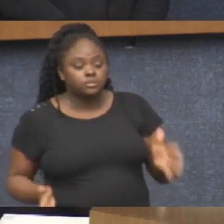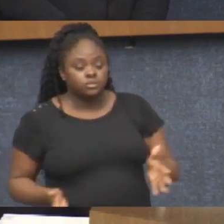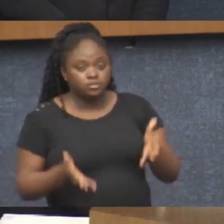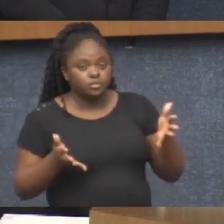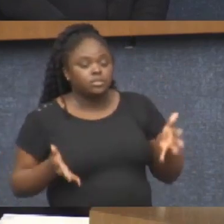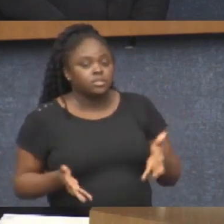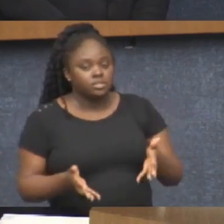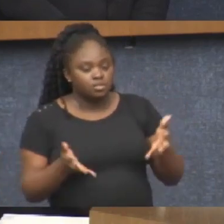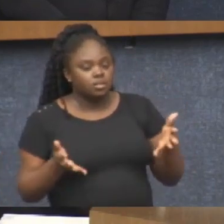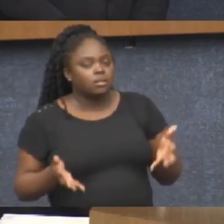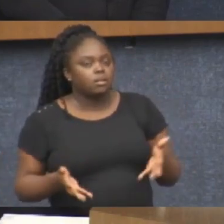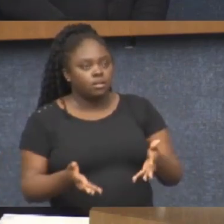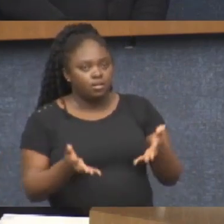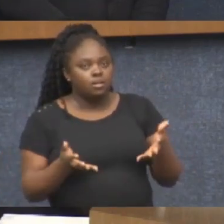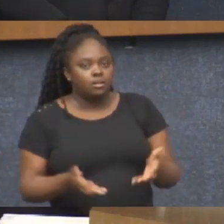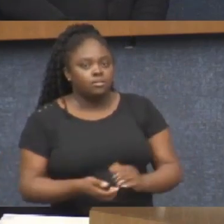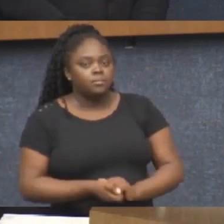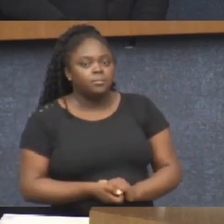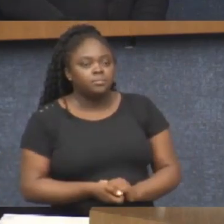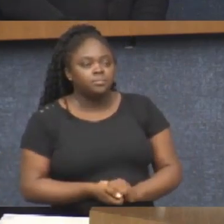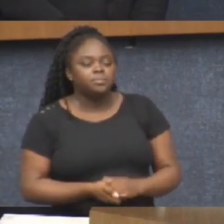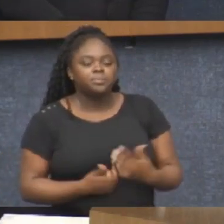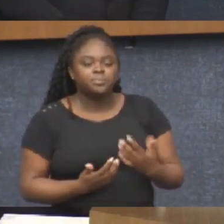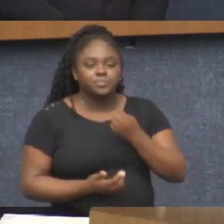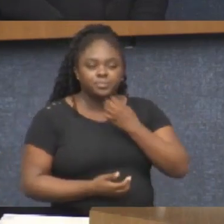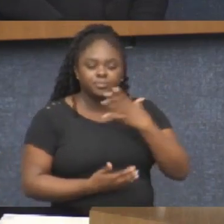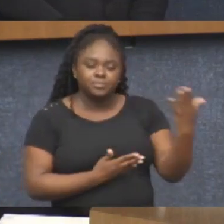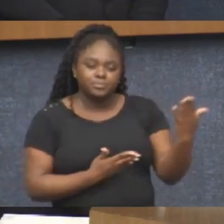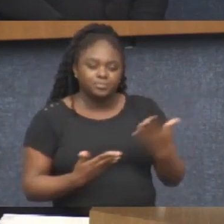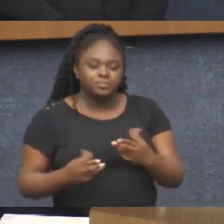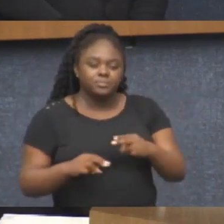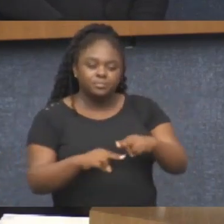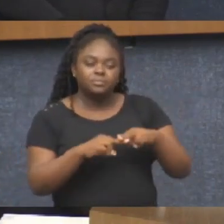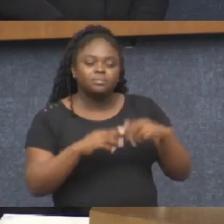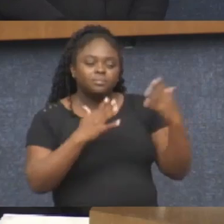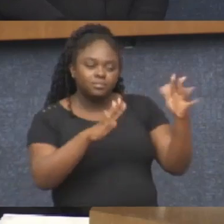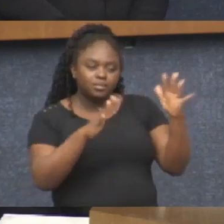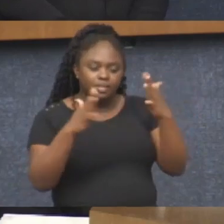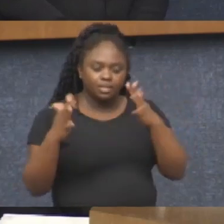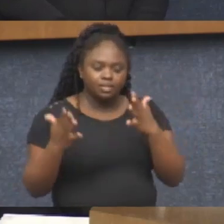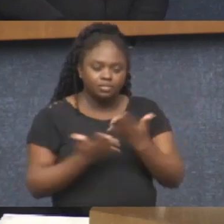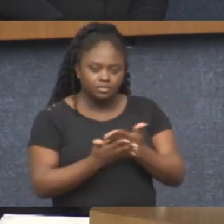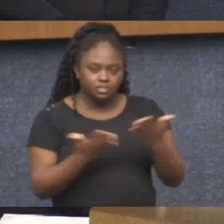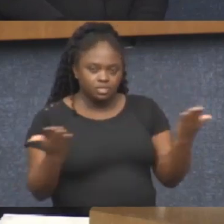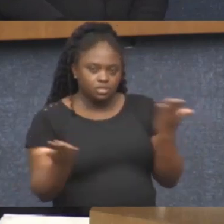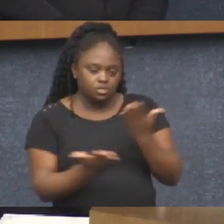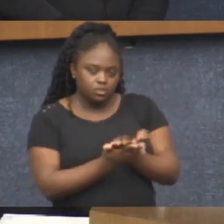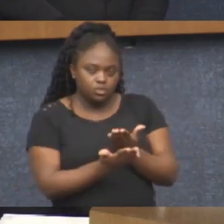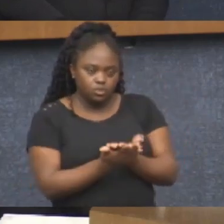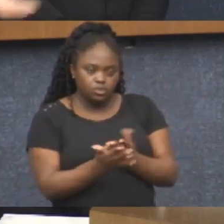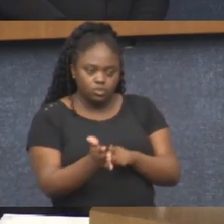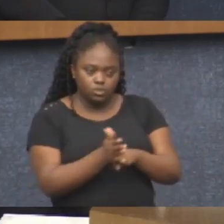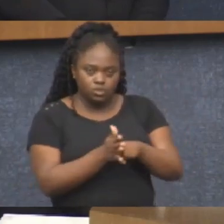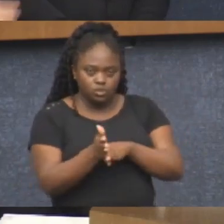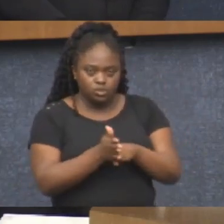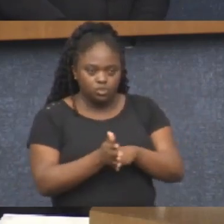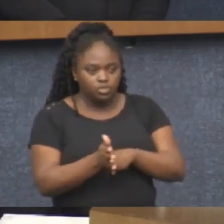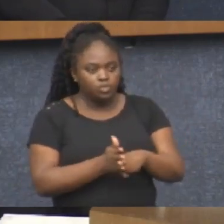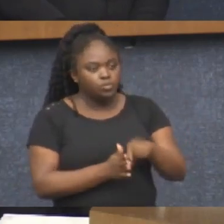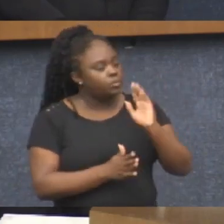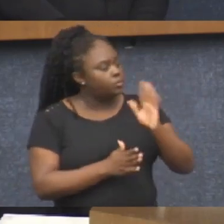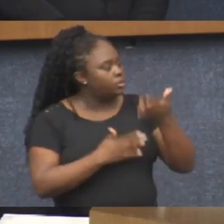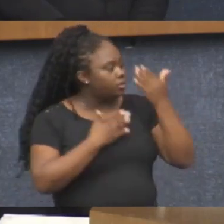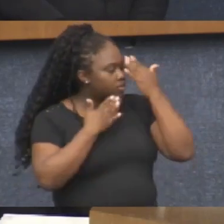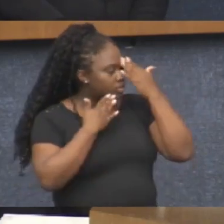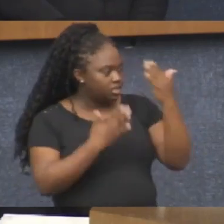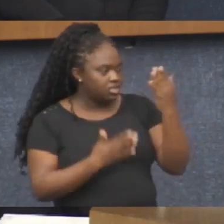gestores acima, né? É muito bem-vinda. Então, queria parabenizar vocês pelo estudo e agradecer o